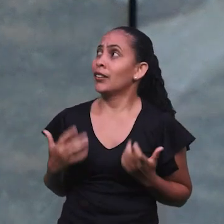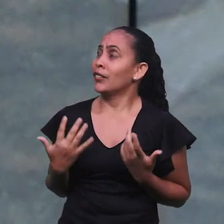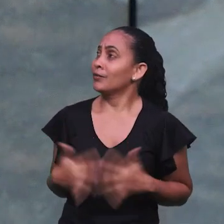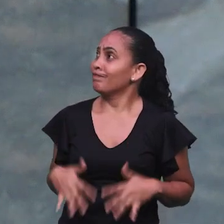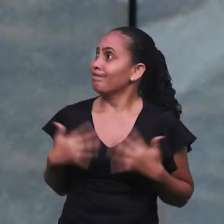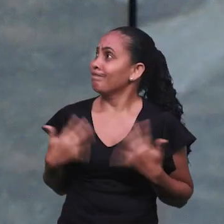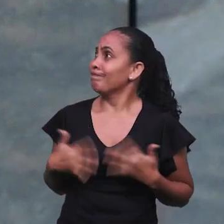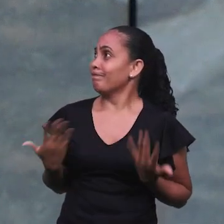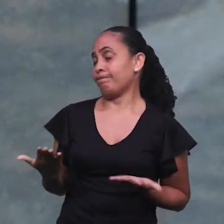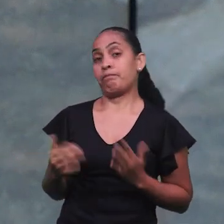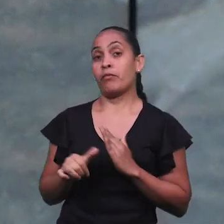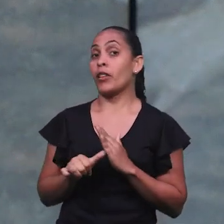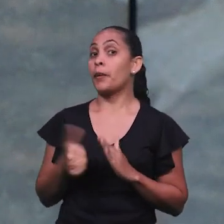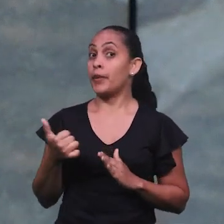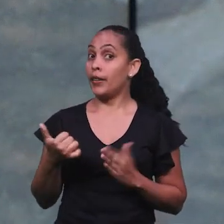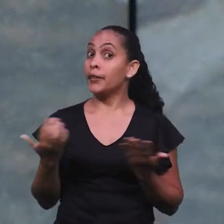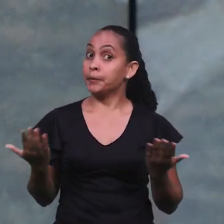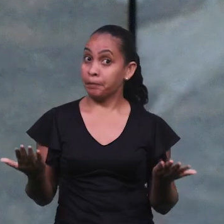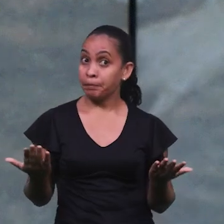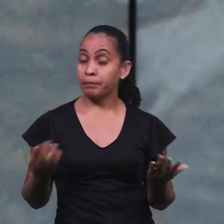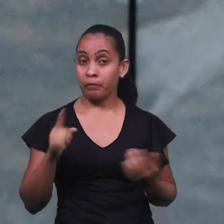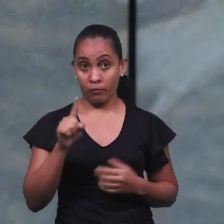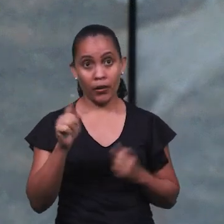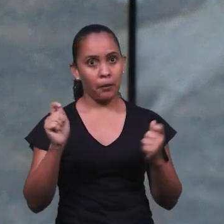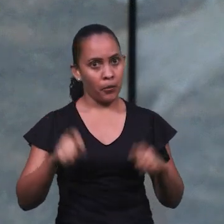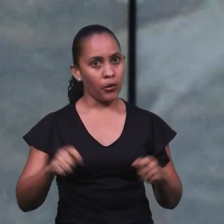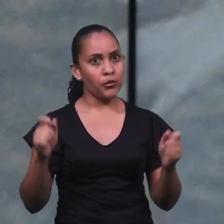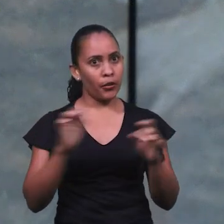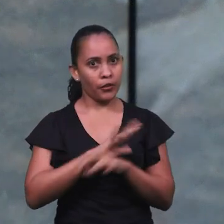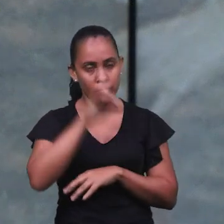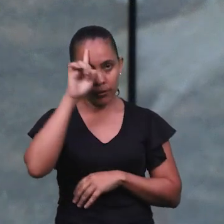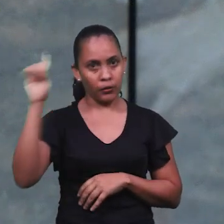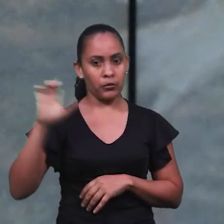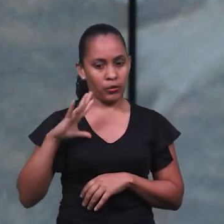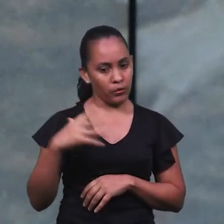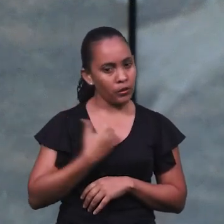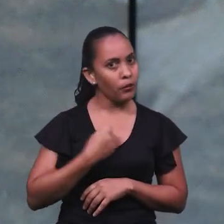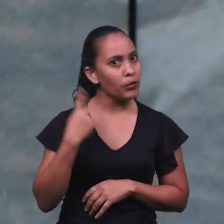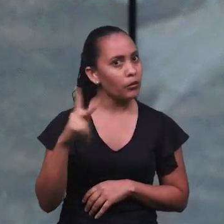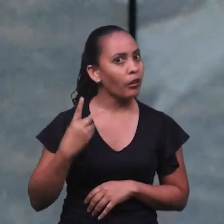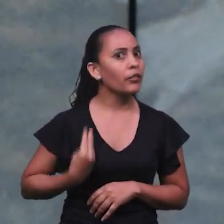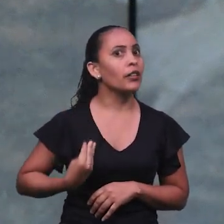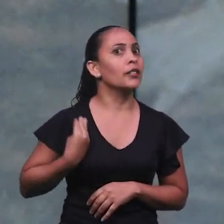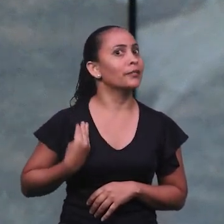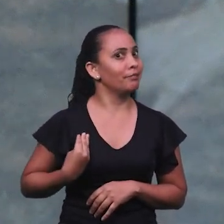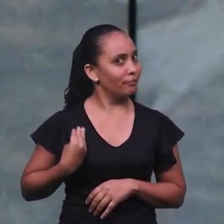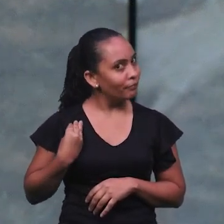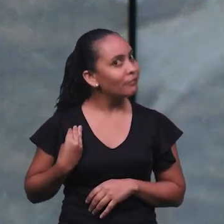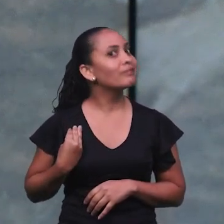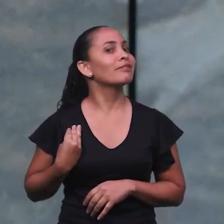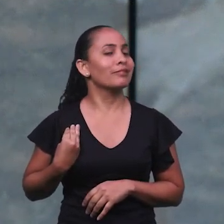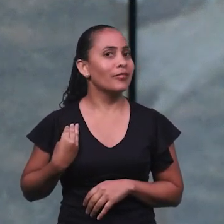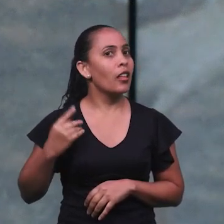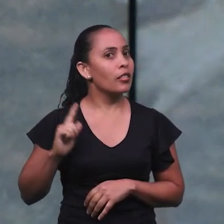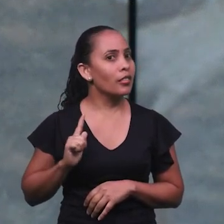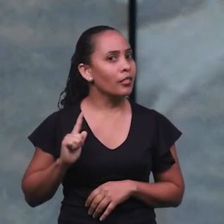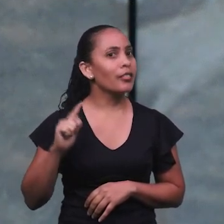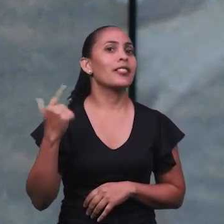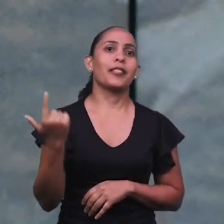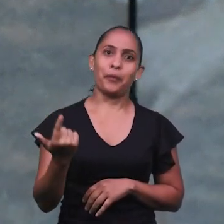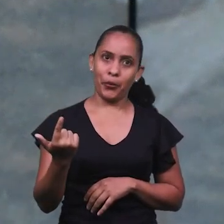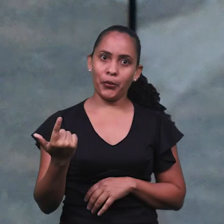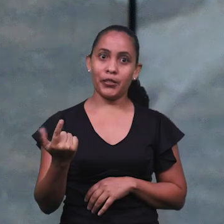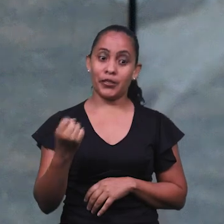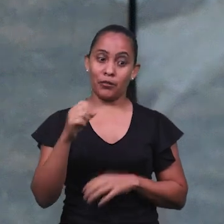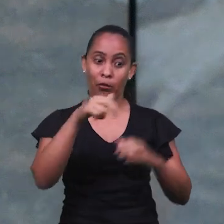mim? Primeiro que isso aí você já pode glorificar porque foi um livramento do Senhor. O Senhor está te livrando de outra coisa. Depois, porque se